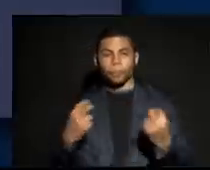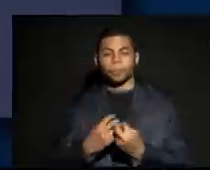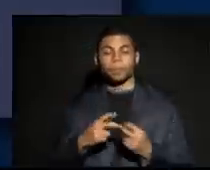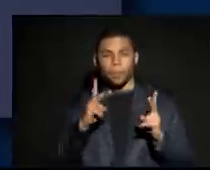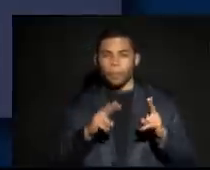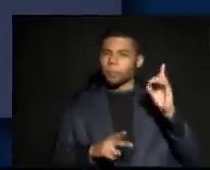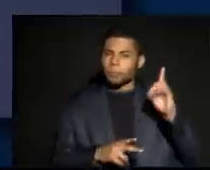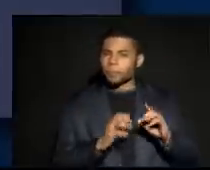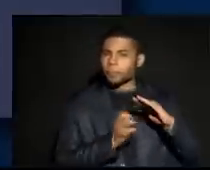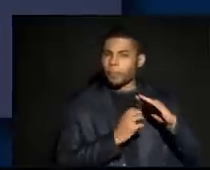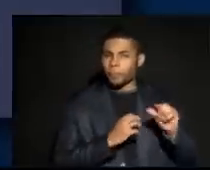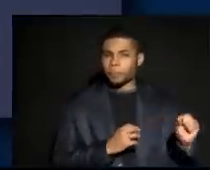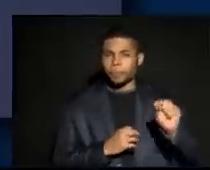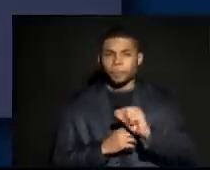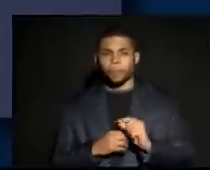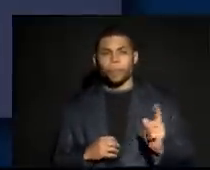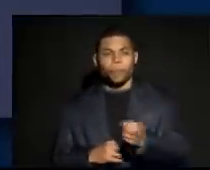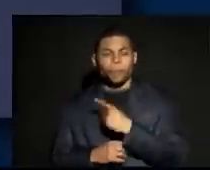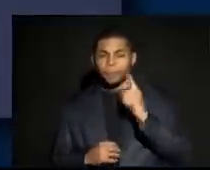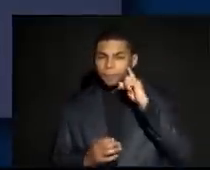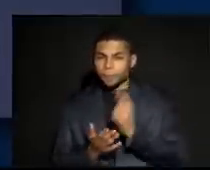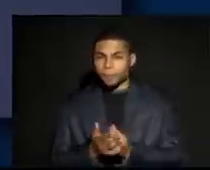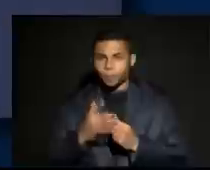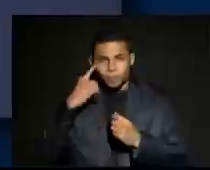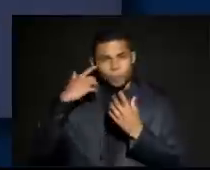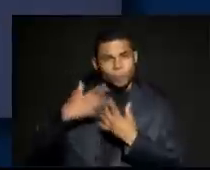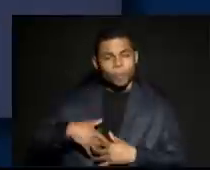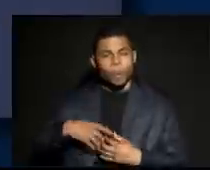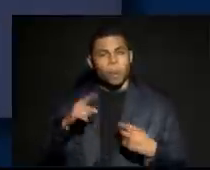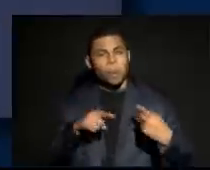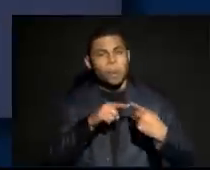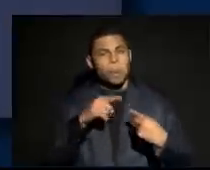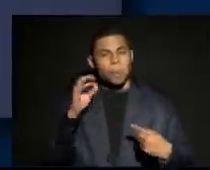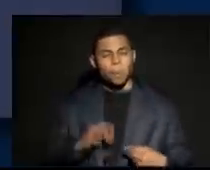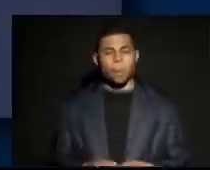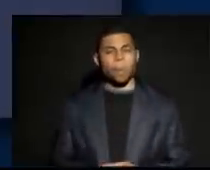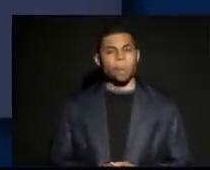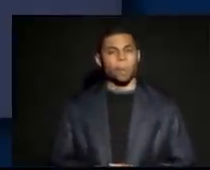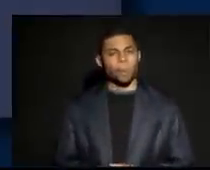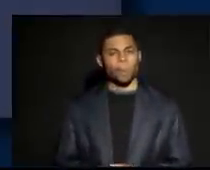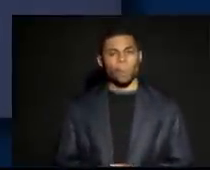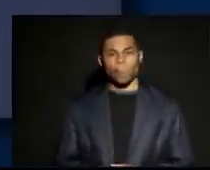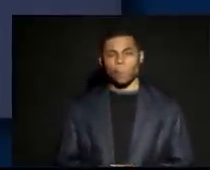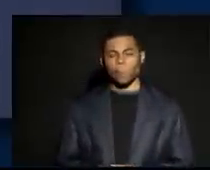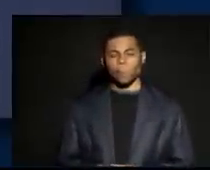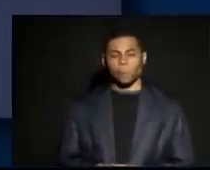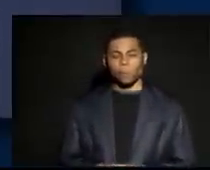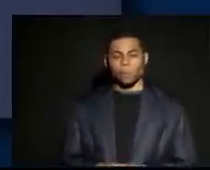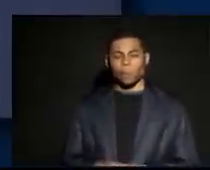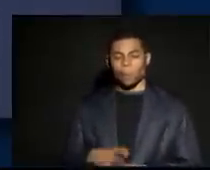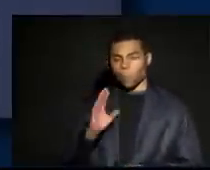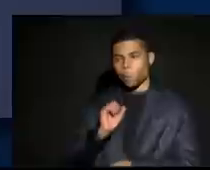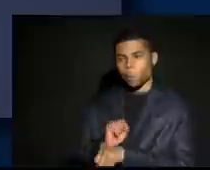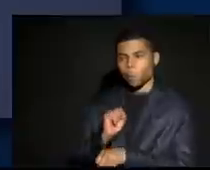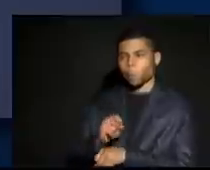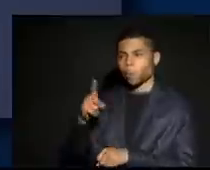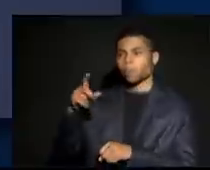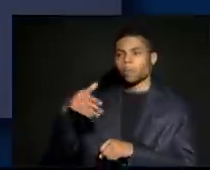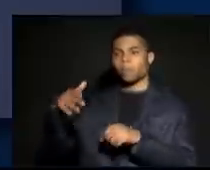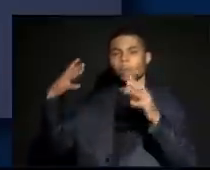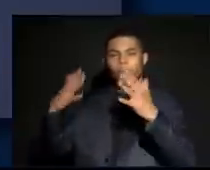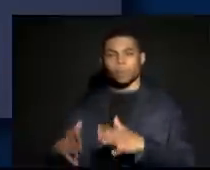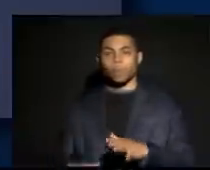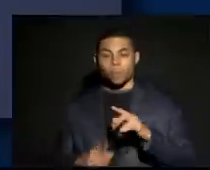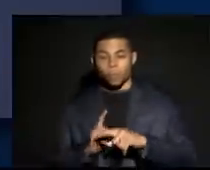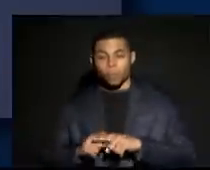empresas e toma decisões científicas Racionais precisas não Vamos deixar a ever grande quebrar porque isso vai ter uma